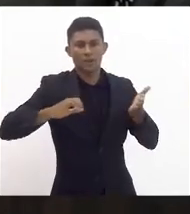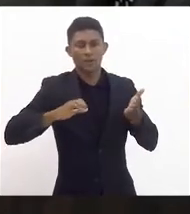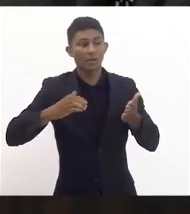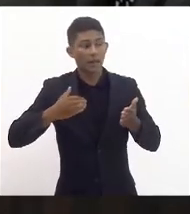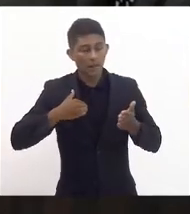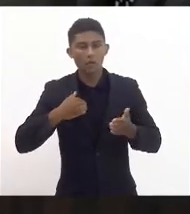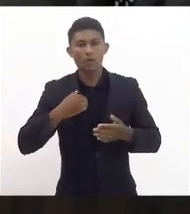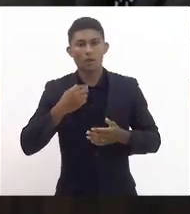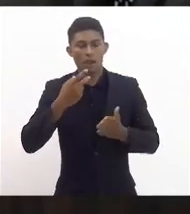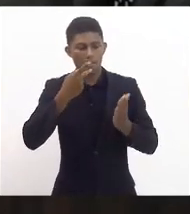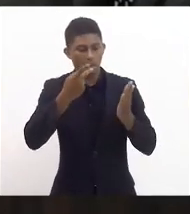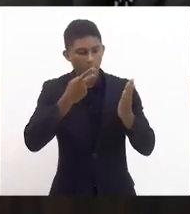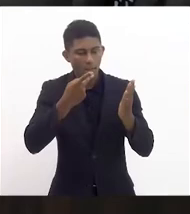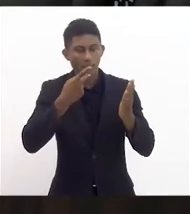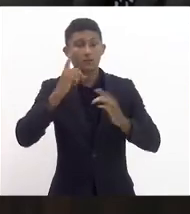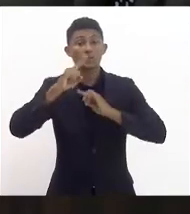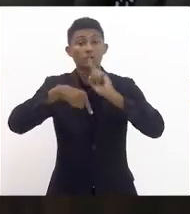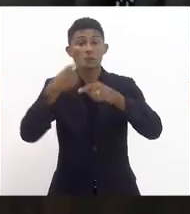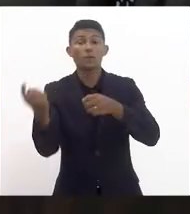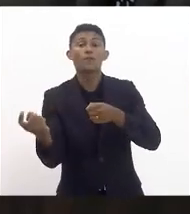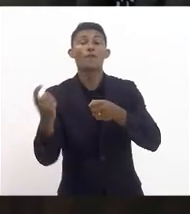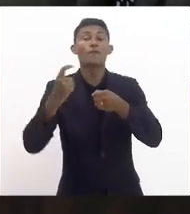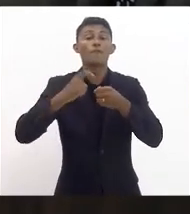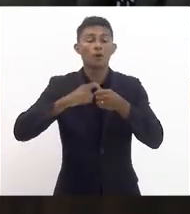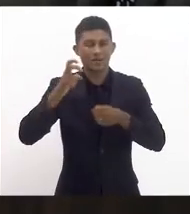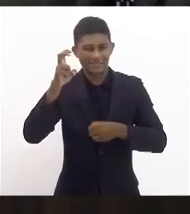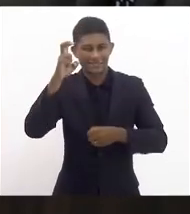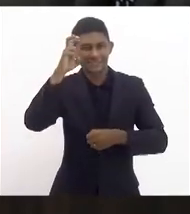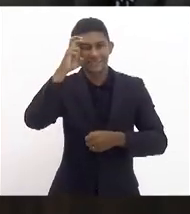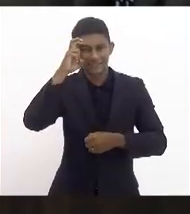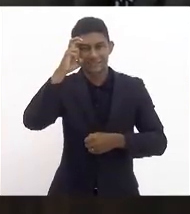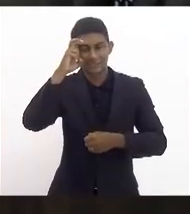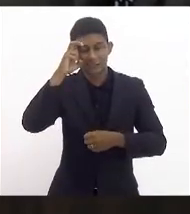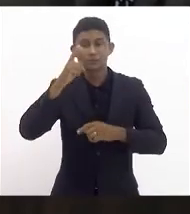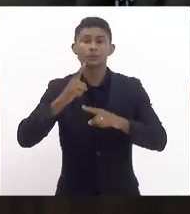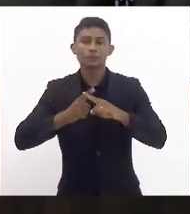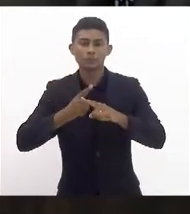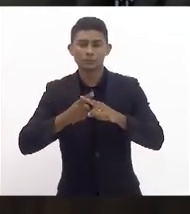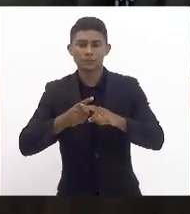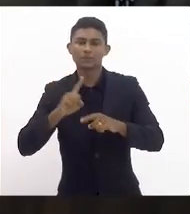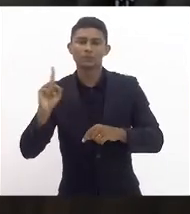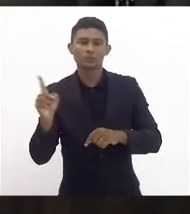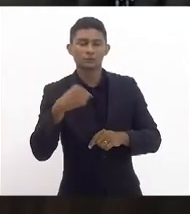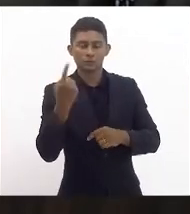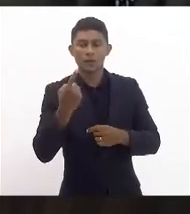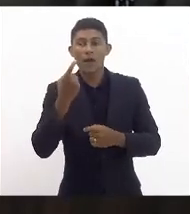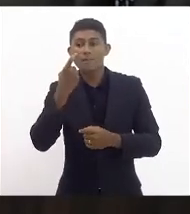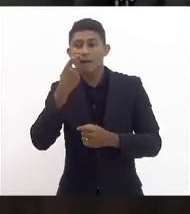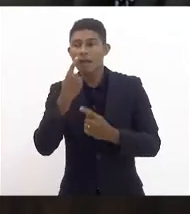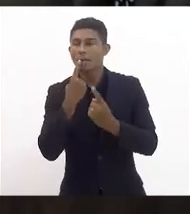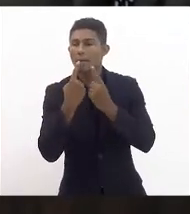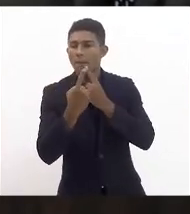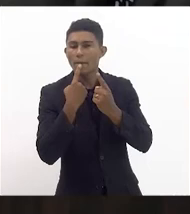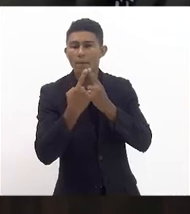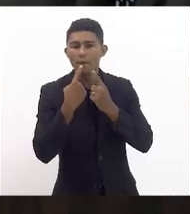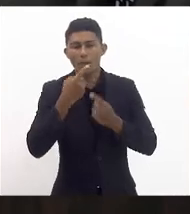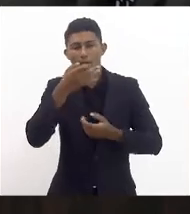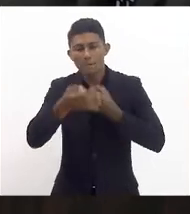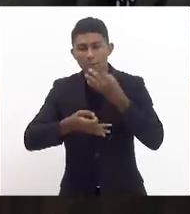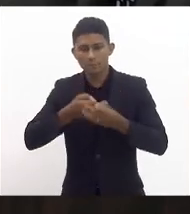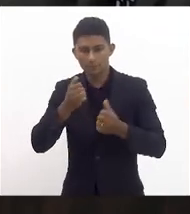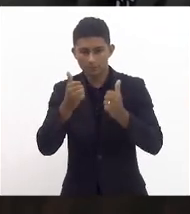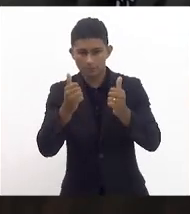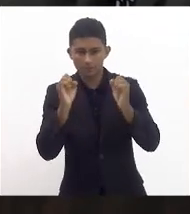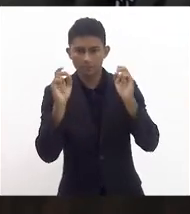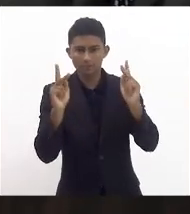cantar, mas para voltar quinta-feira, por conta do parecer que estamos costurando aqui com o deputado Luiz. Ok?